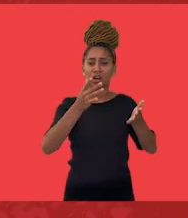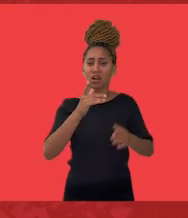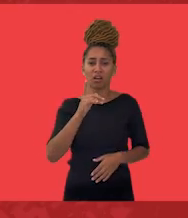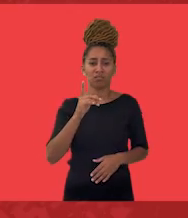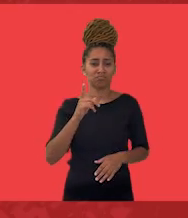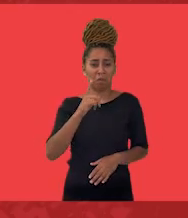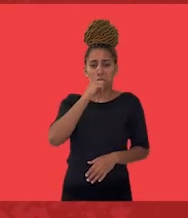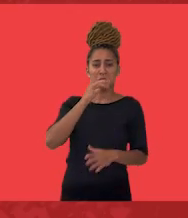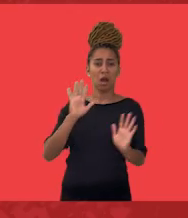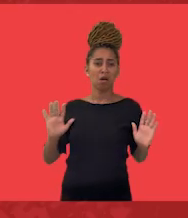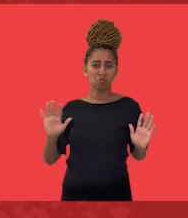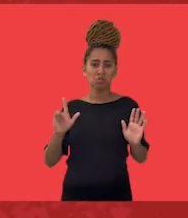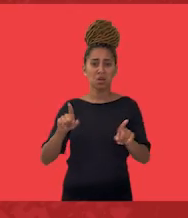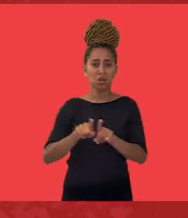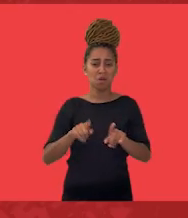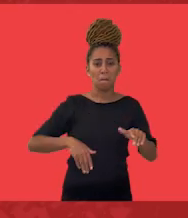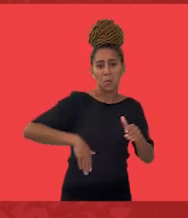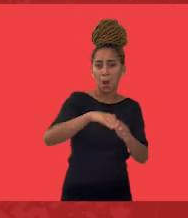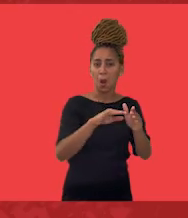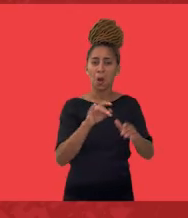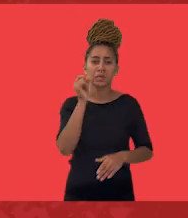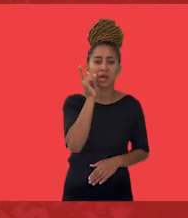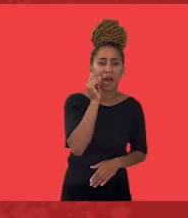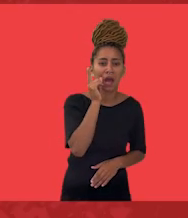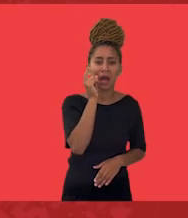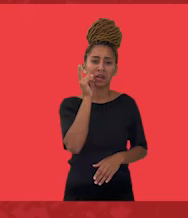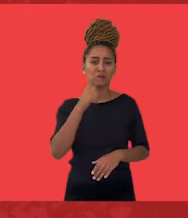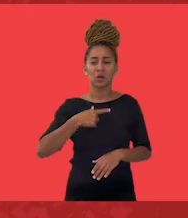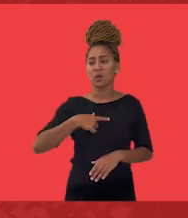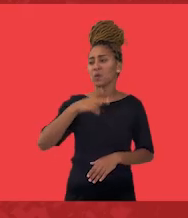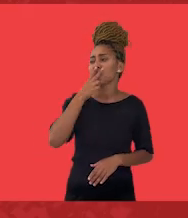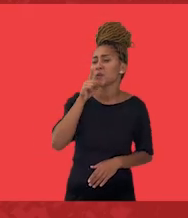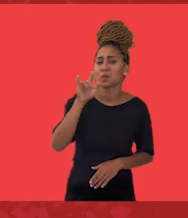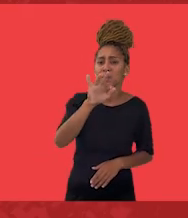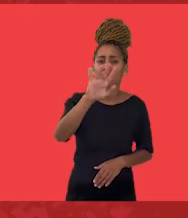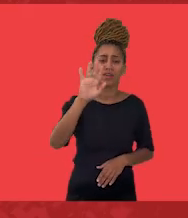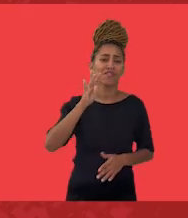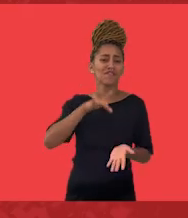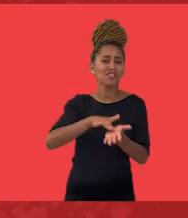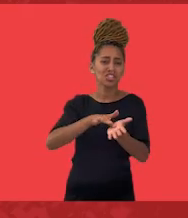imbecil. E você me lambesse os pés e eu gritasse, fora!